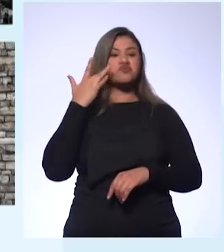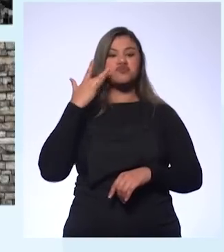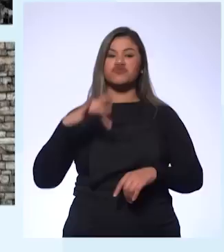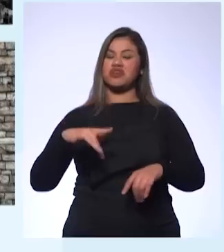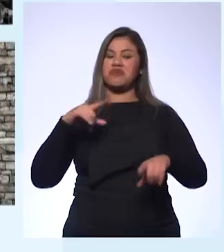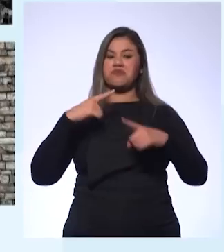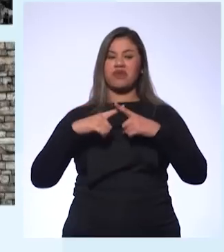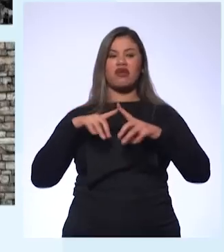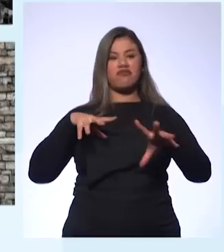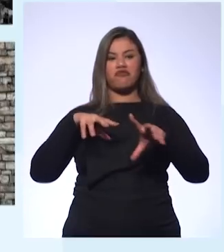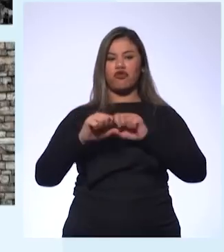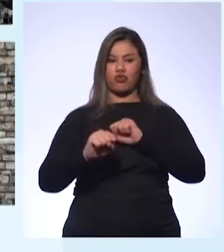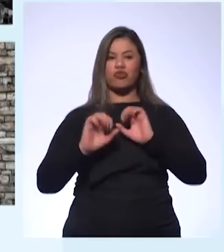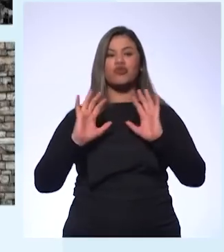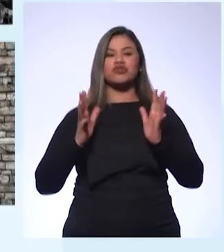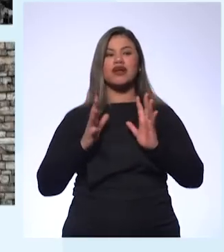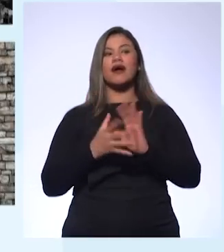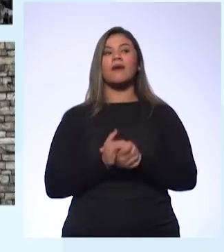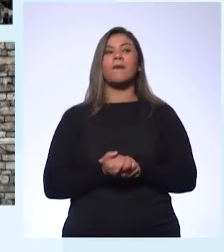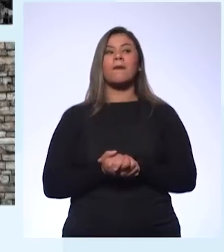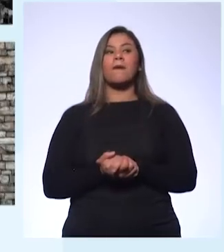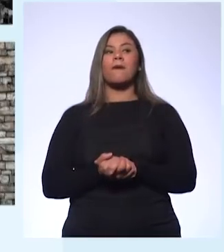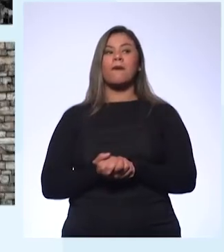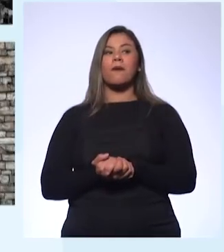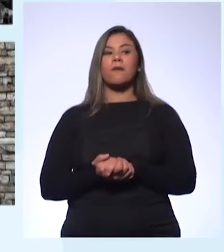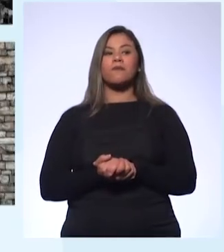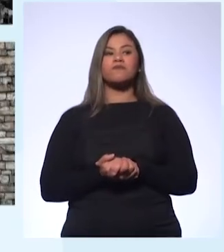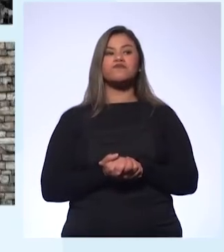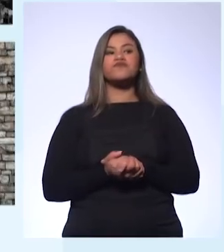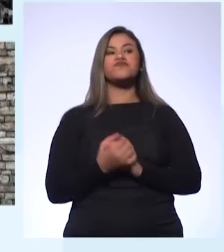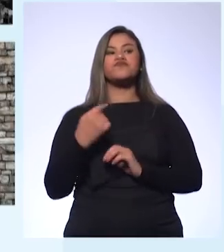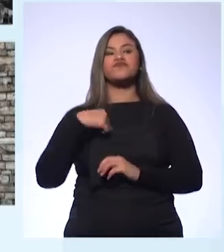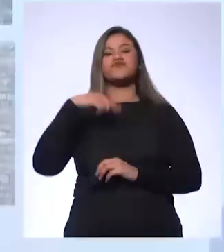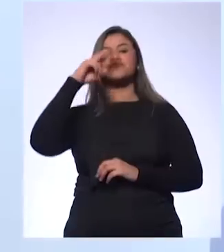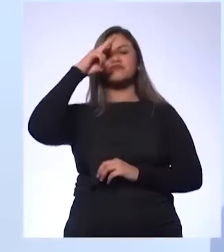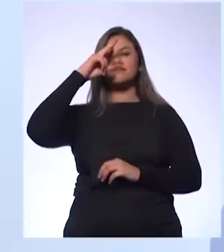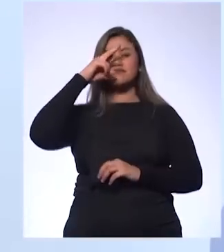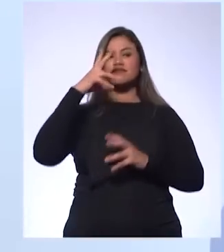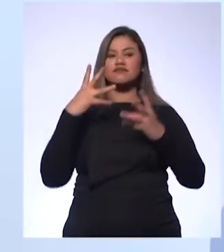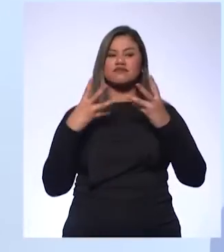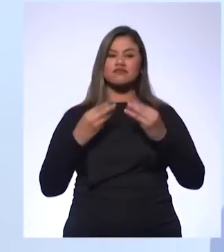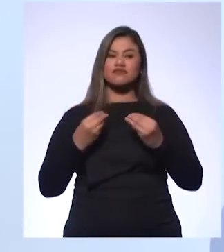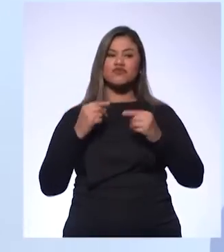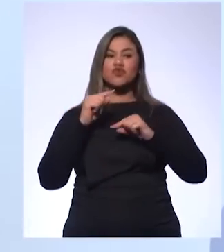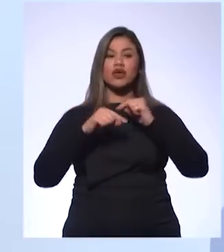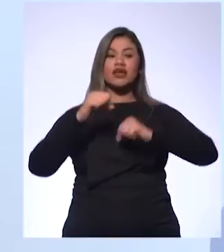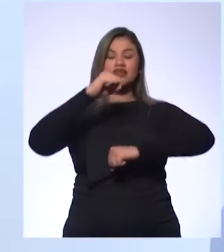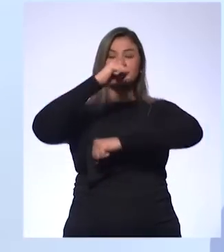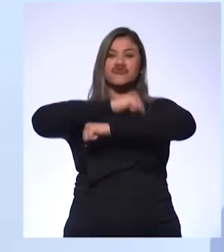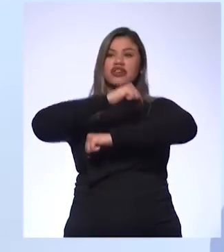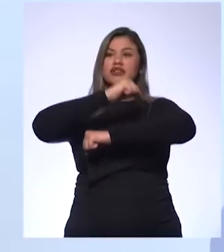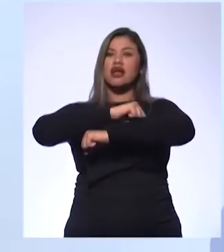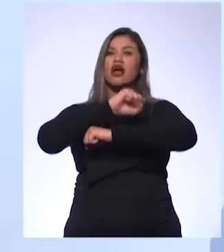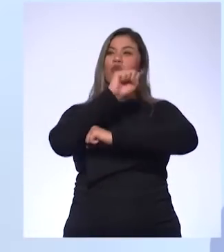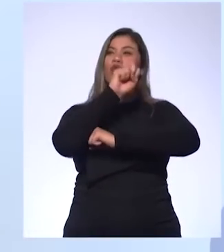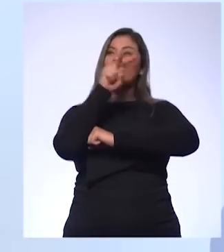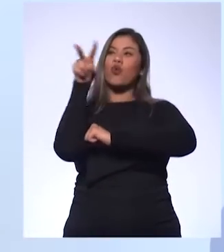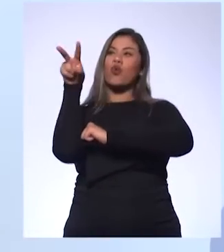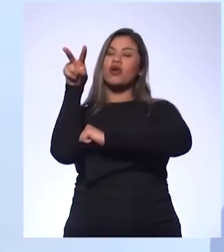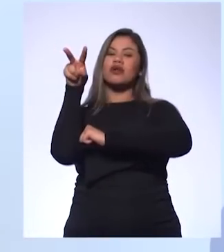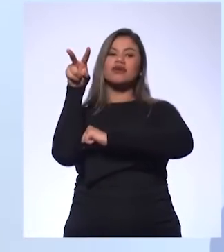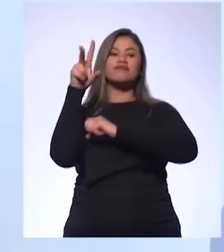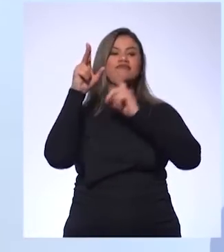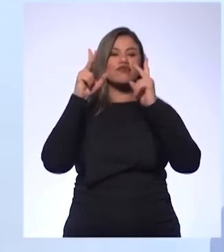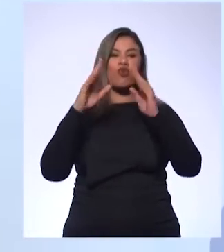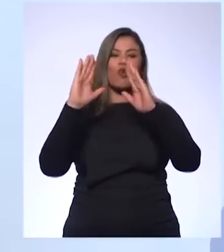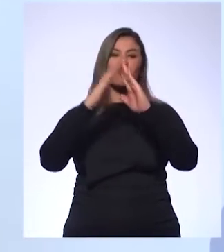formaram que eu dava aula para ensino médio, mas eu lembro muito de olhar pela janela e ver exatamente essa cena, que não era em preto